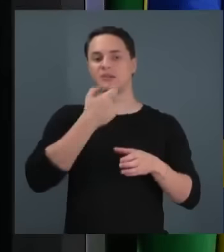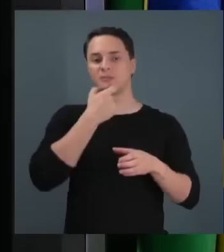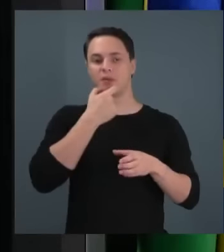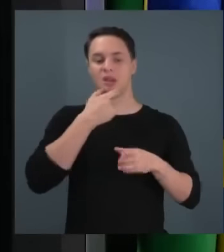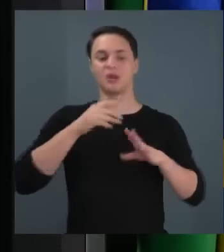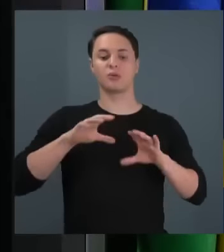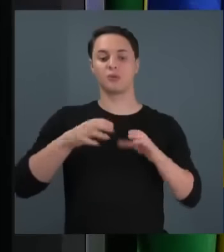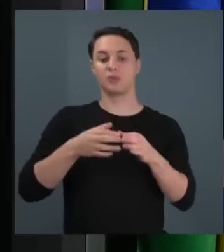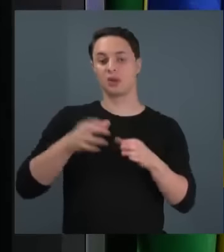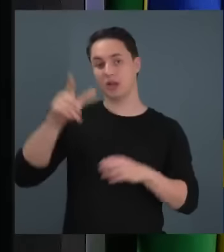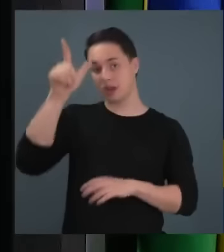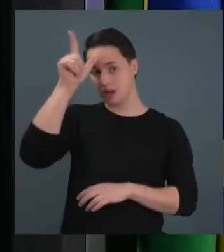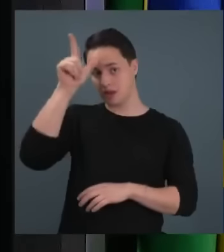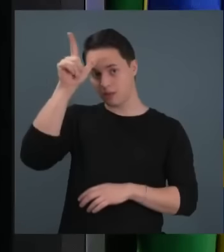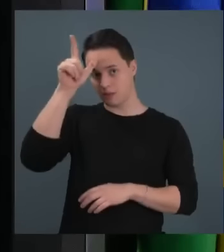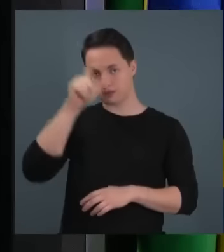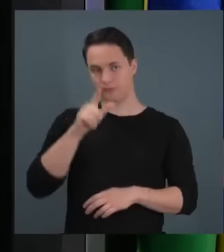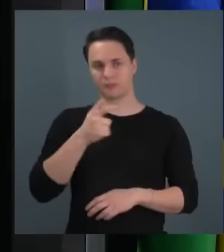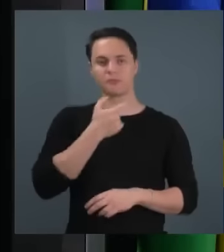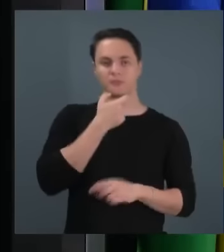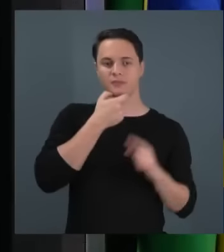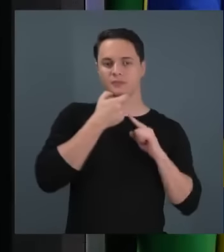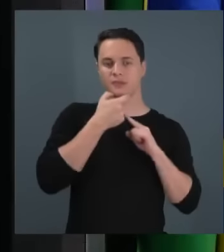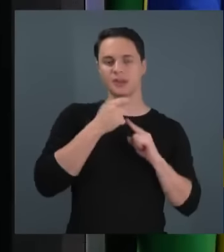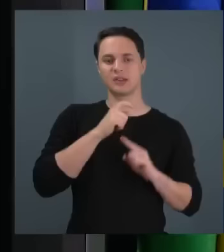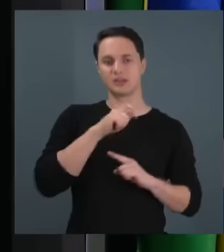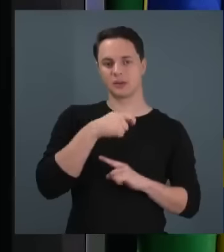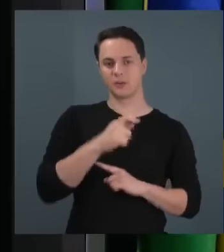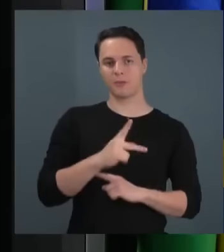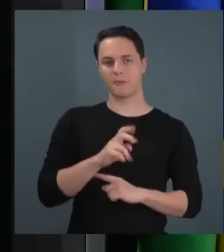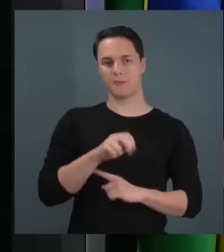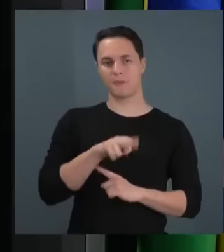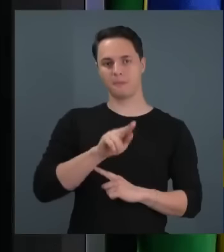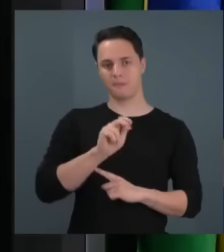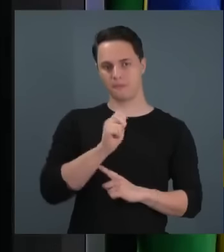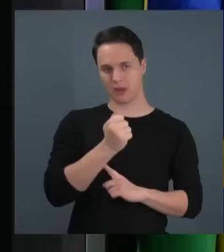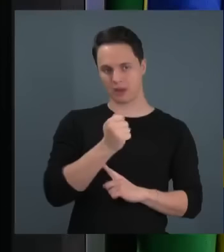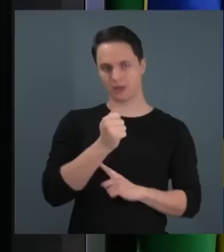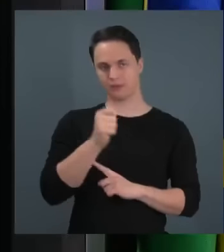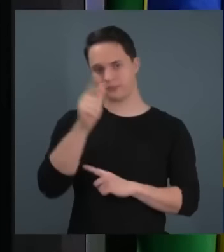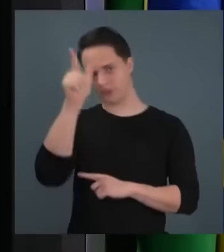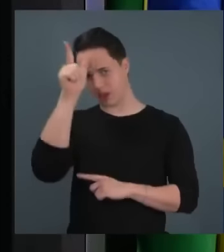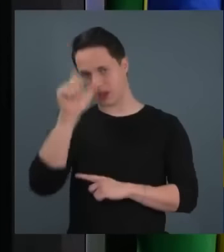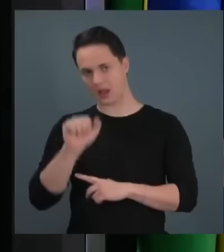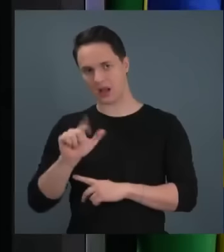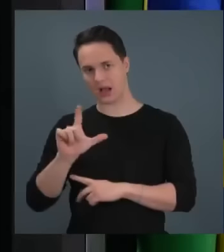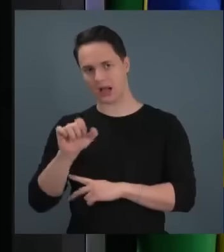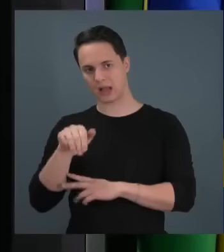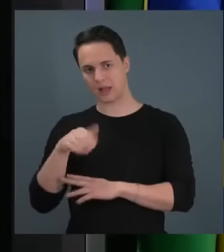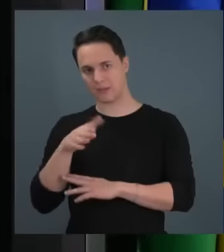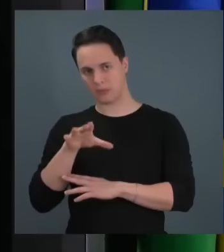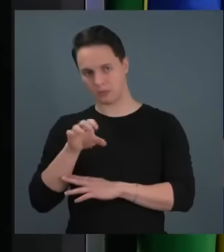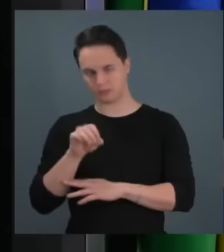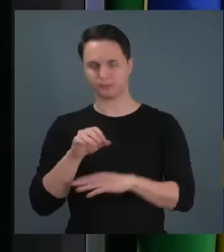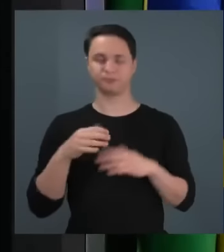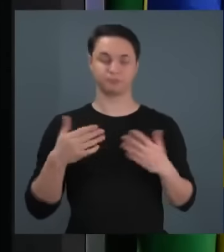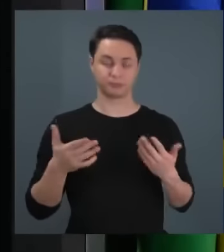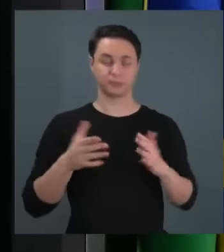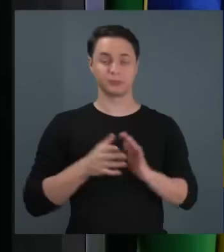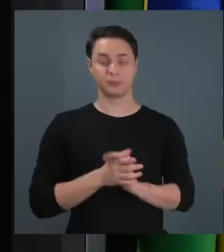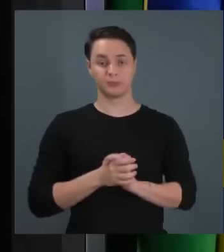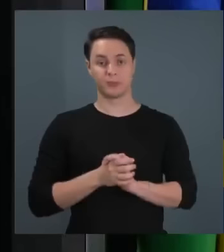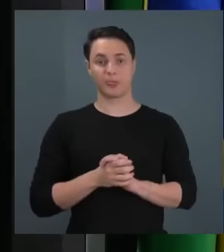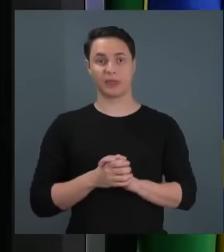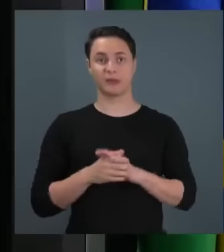operação, foram contabilizados, infelizmente, ninguém gostaria de ver mortes, são vidas,